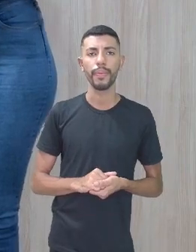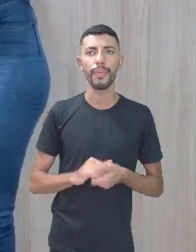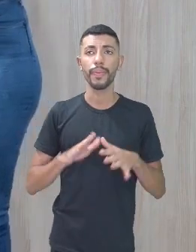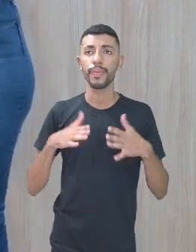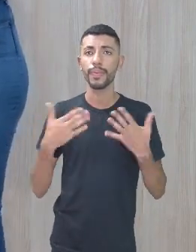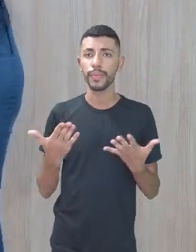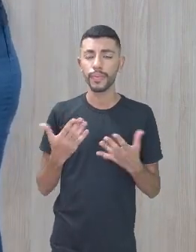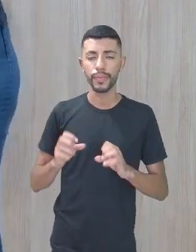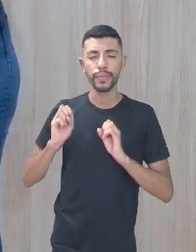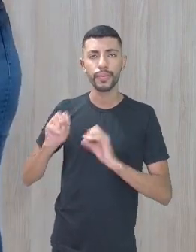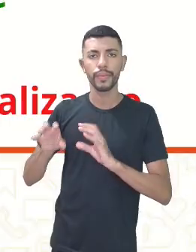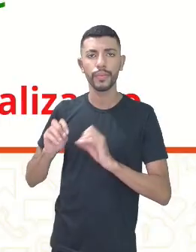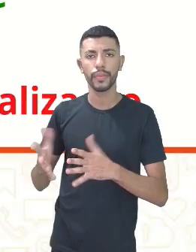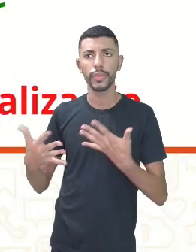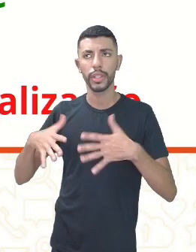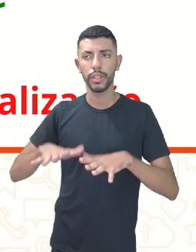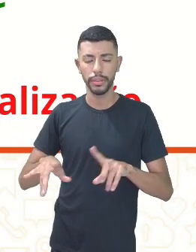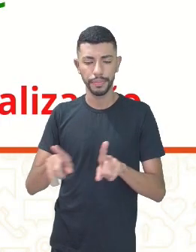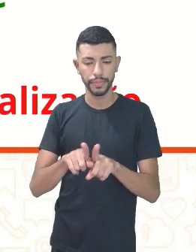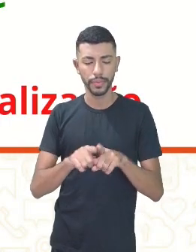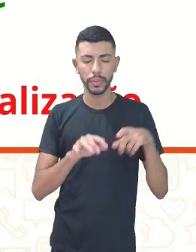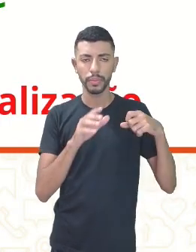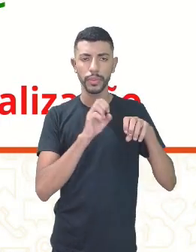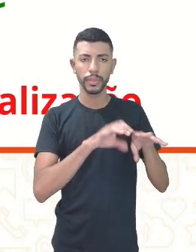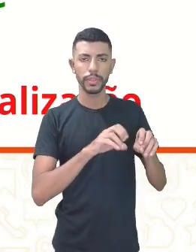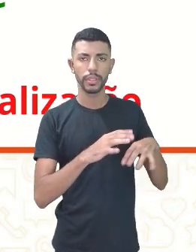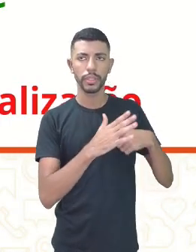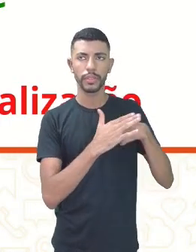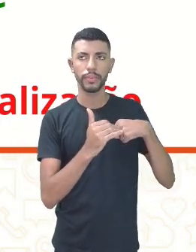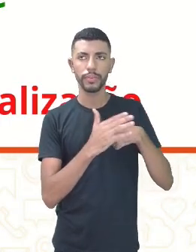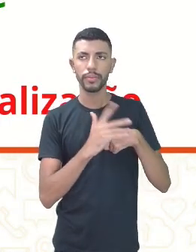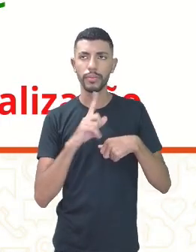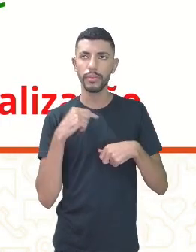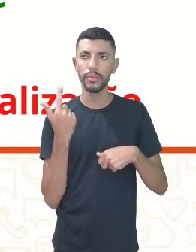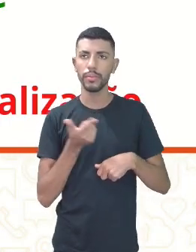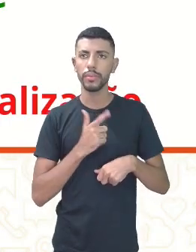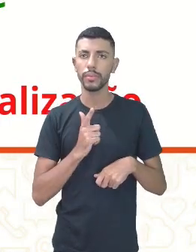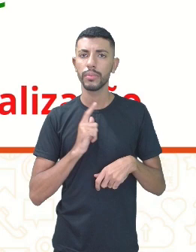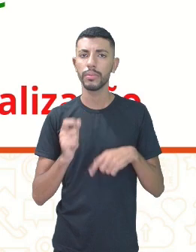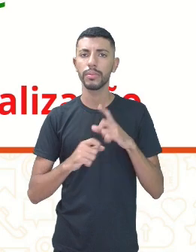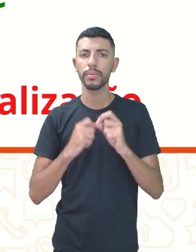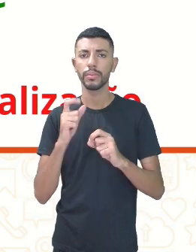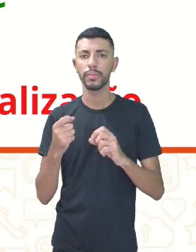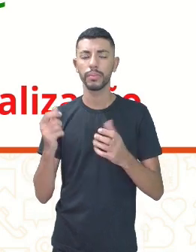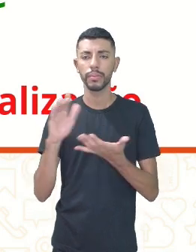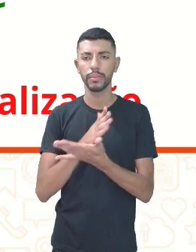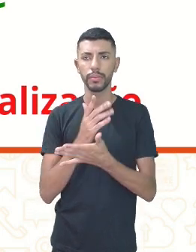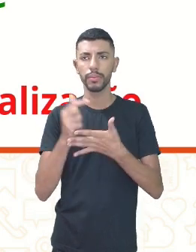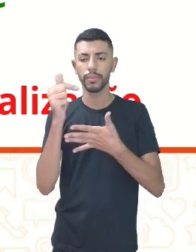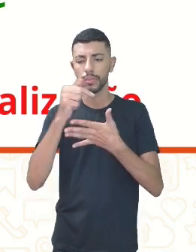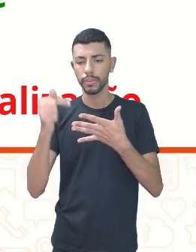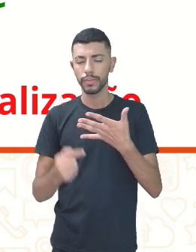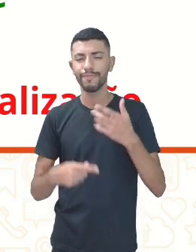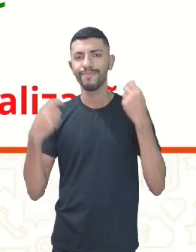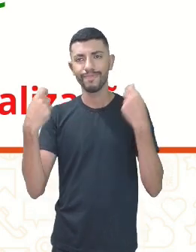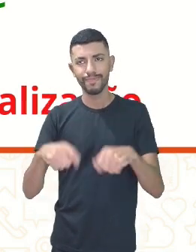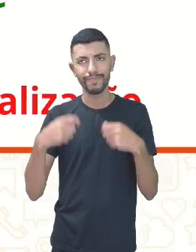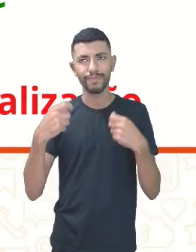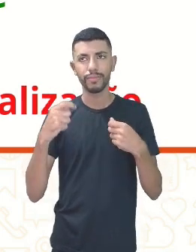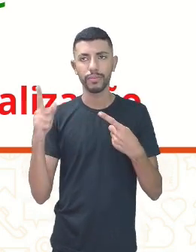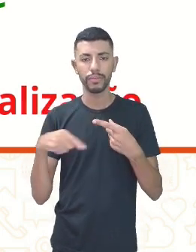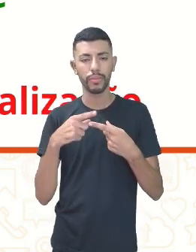Então, na educação inclusiva e na educação afetiva, a gente tem aspectos que são indispensáveis. E aí a gente pode